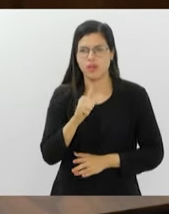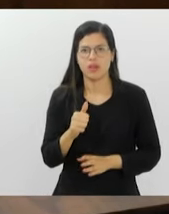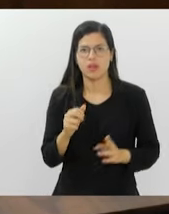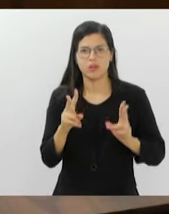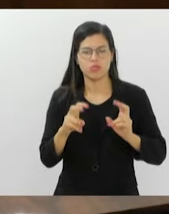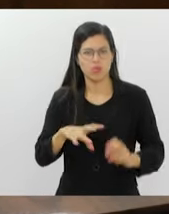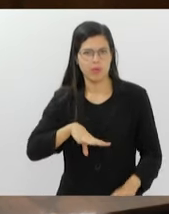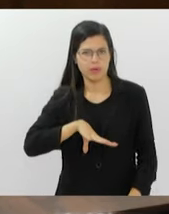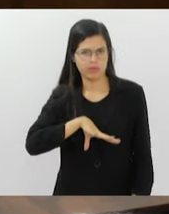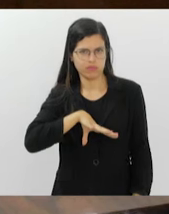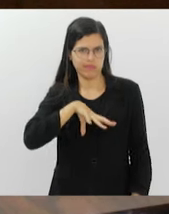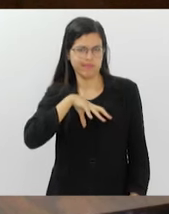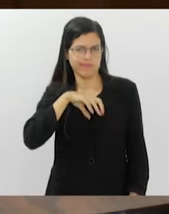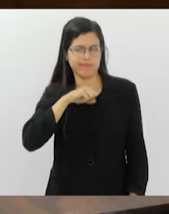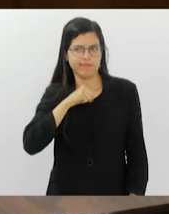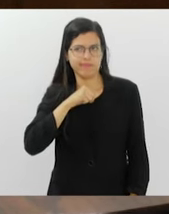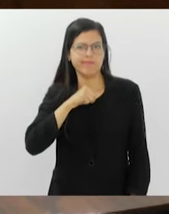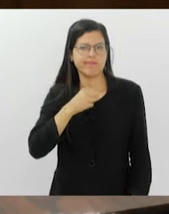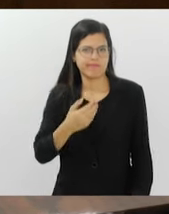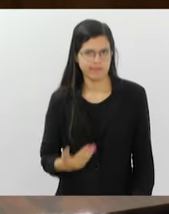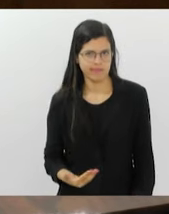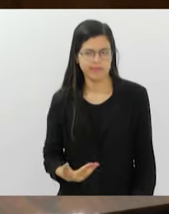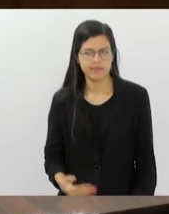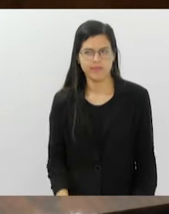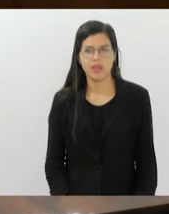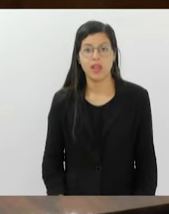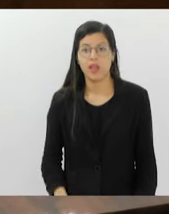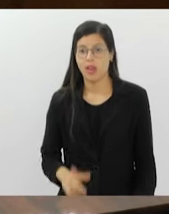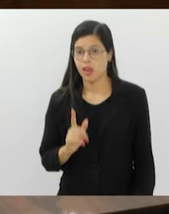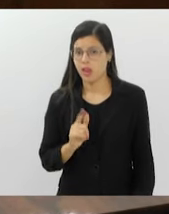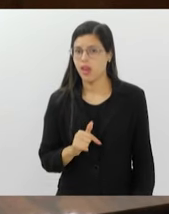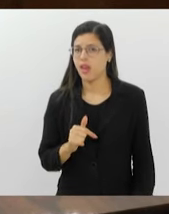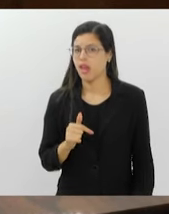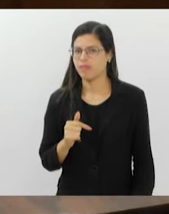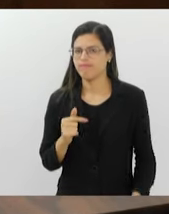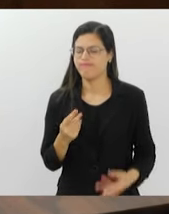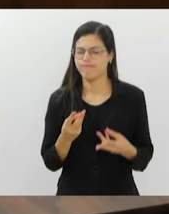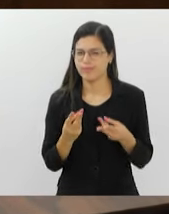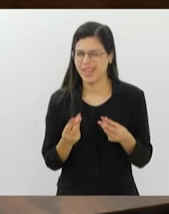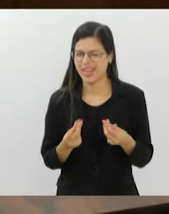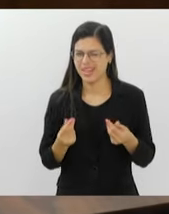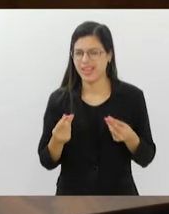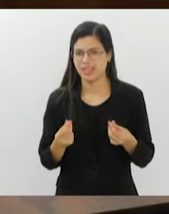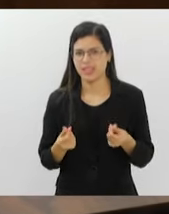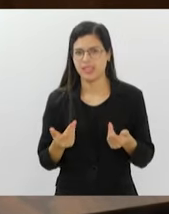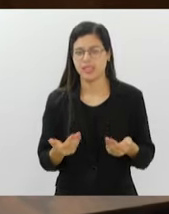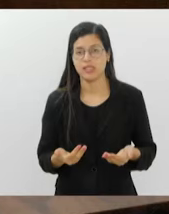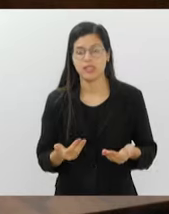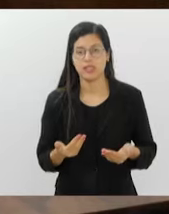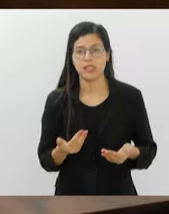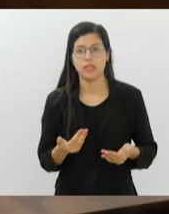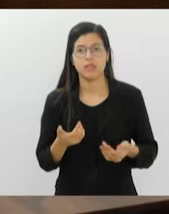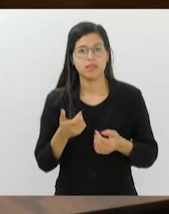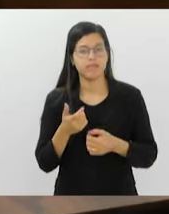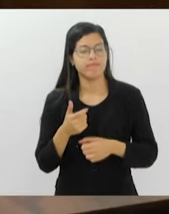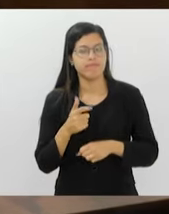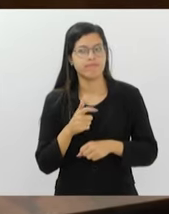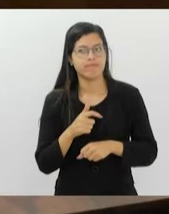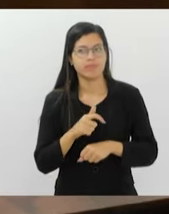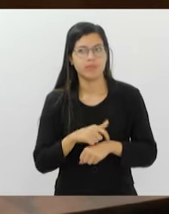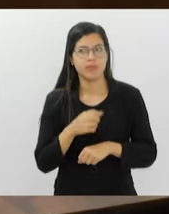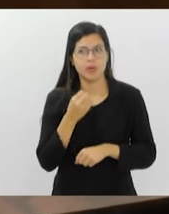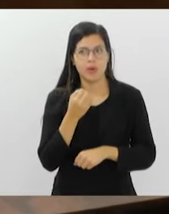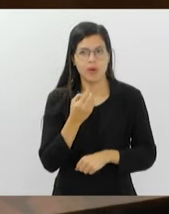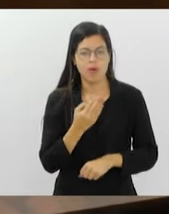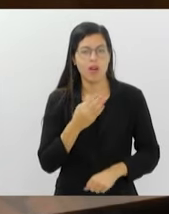do climatério ou da menopausa é uma questão muito sensível então em boa hora a deputada Marina